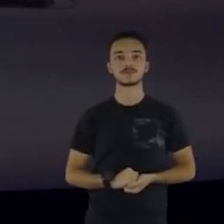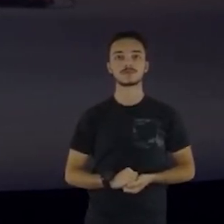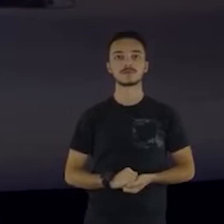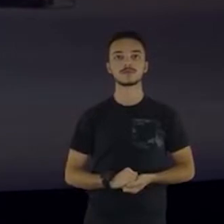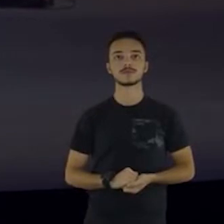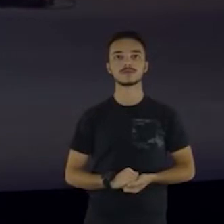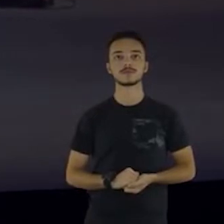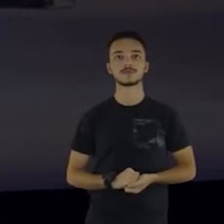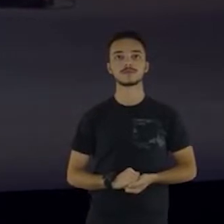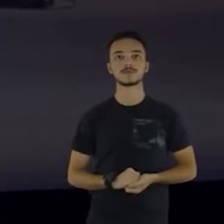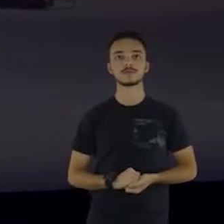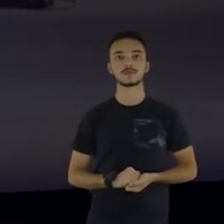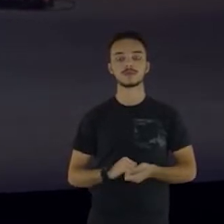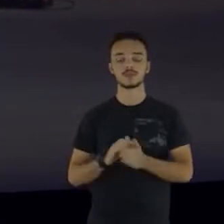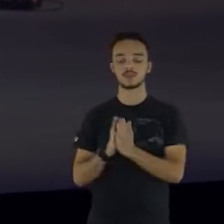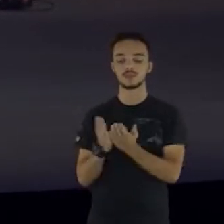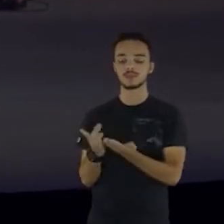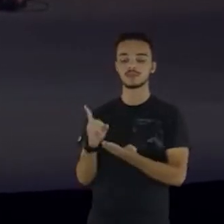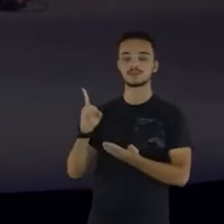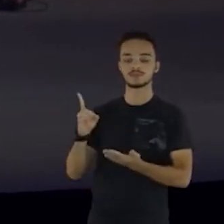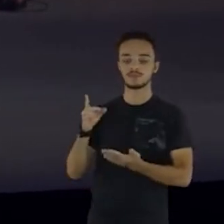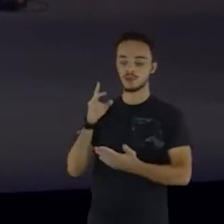Quem abriu aí, diz amém.